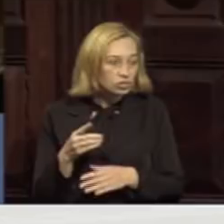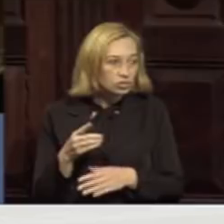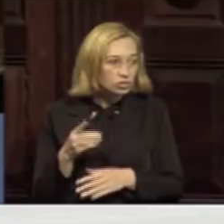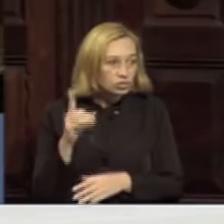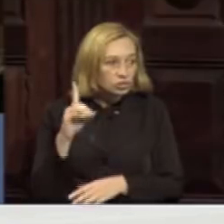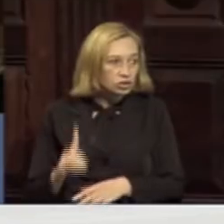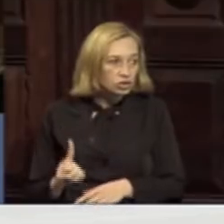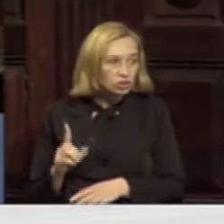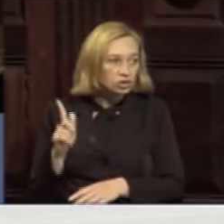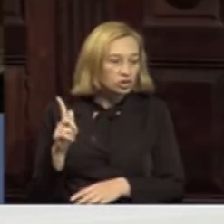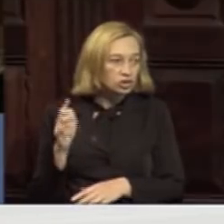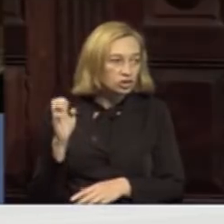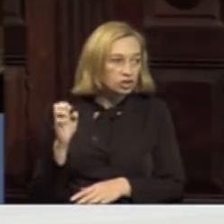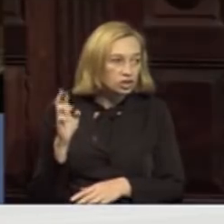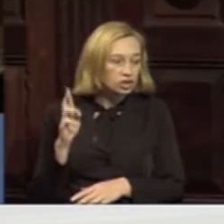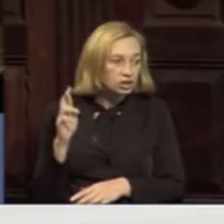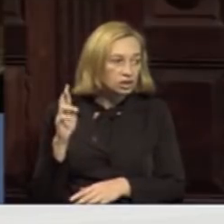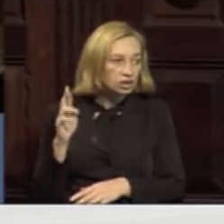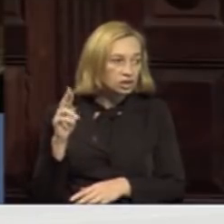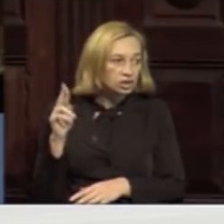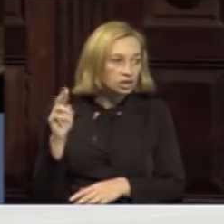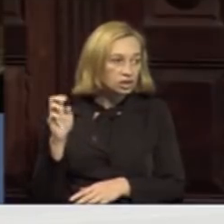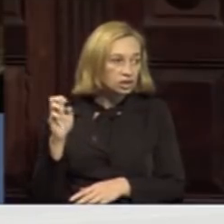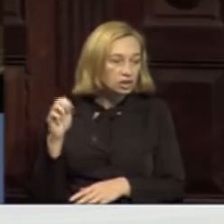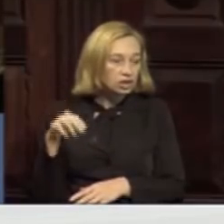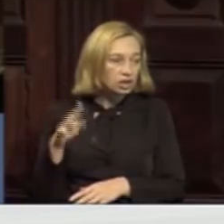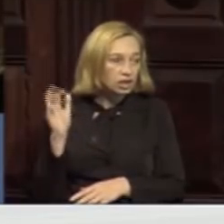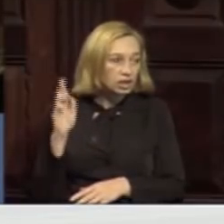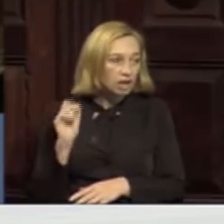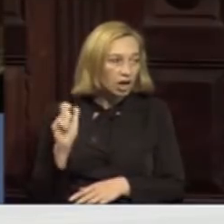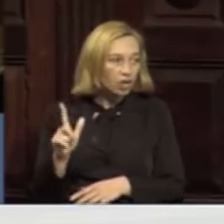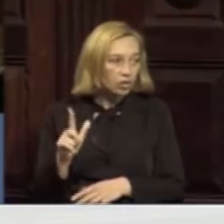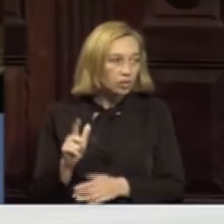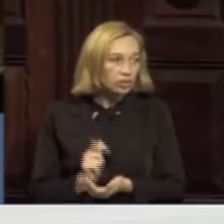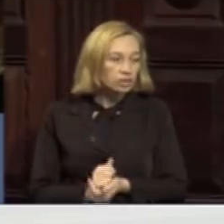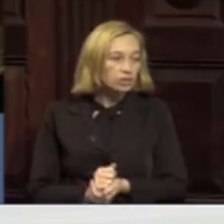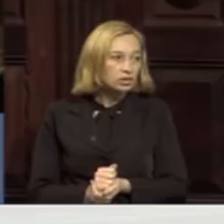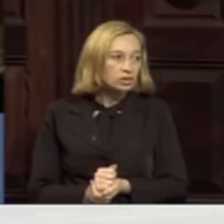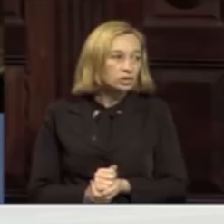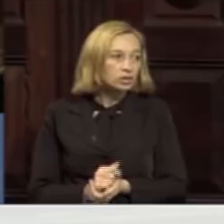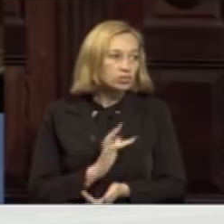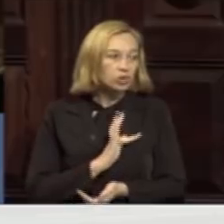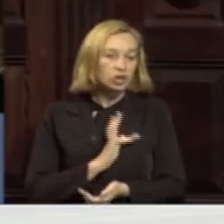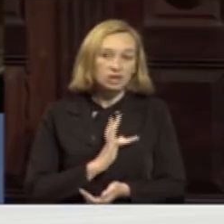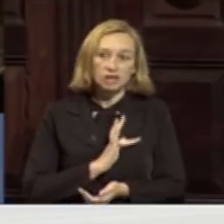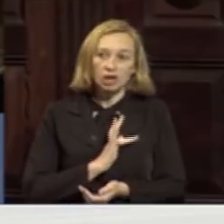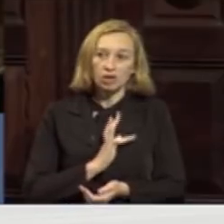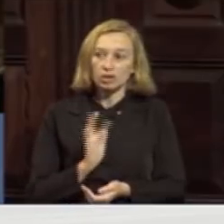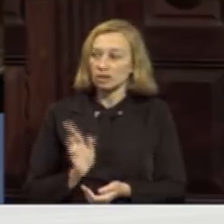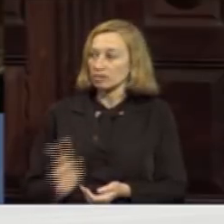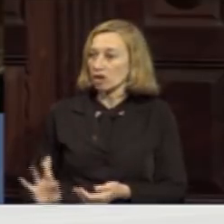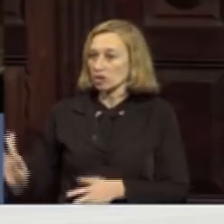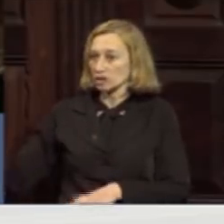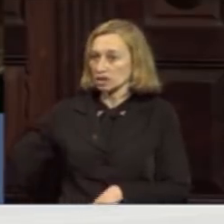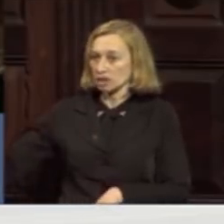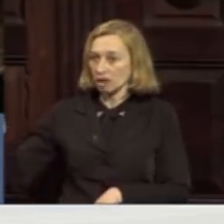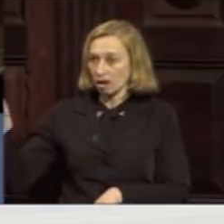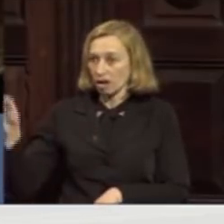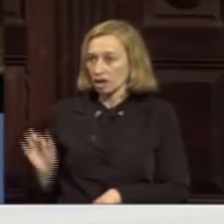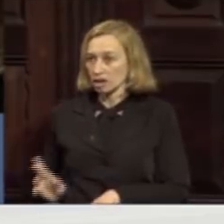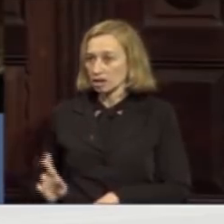general Braga Neto, né, que me respondeu sobre a operação de ontem na Rocinha, né? Vossa